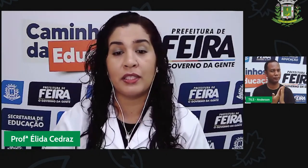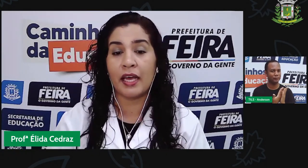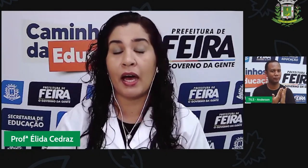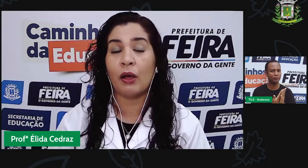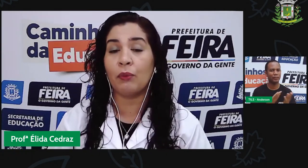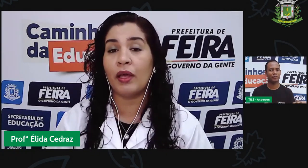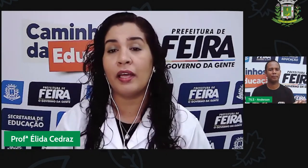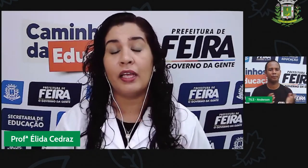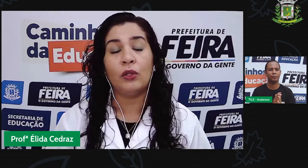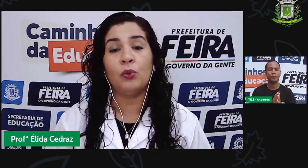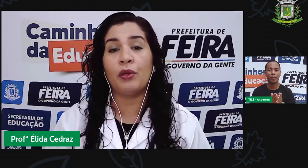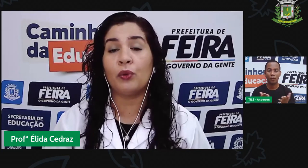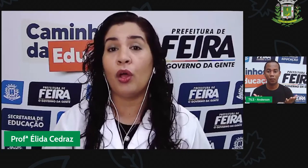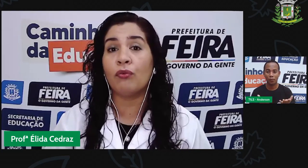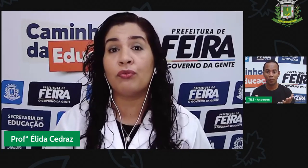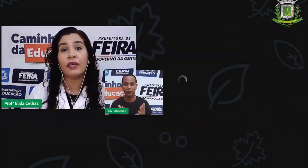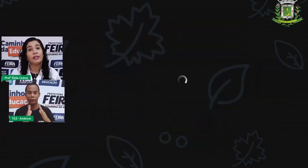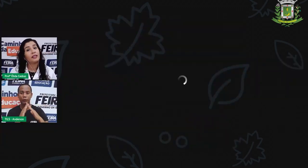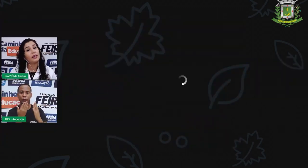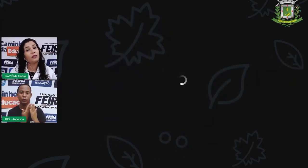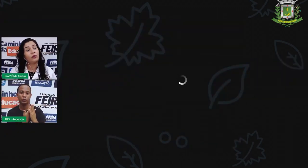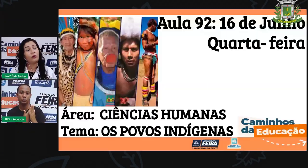para a nossa aula número